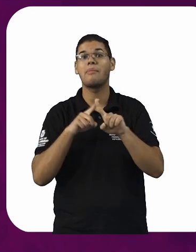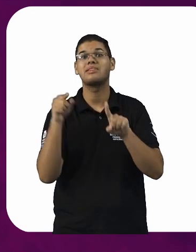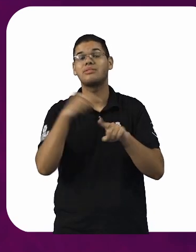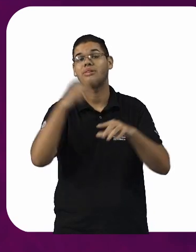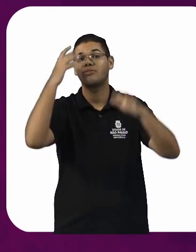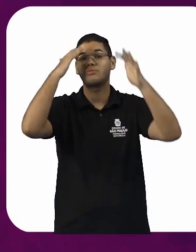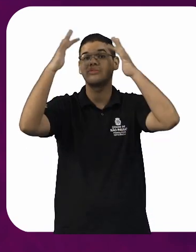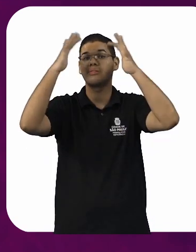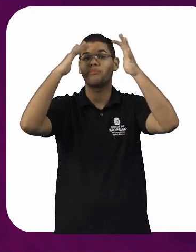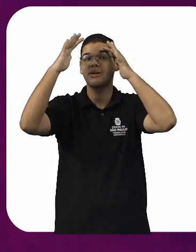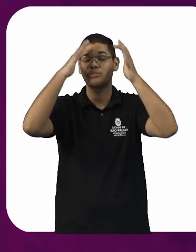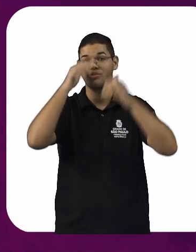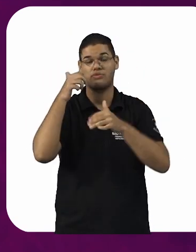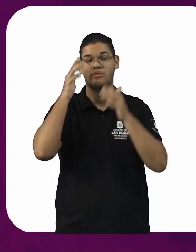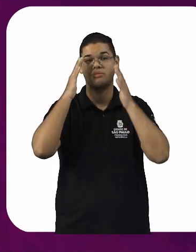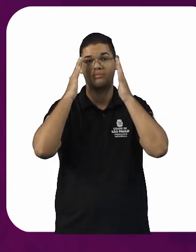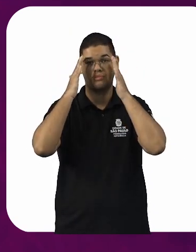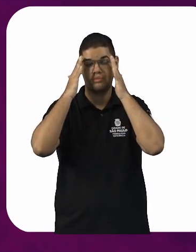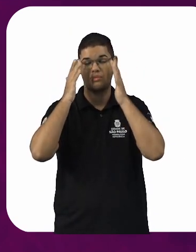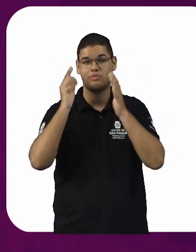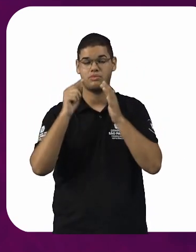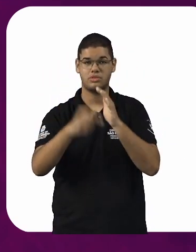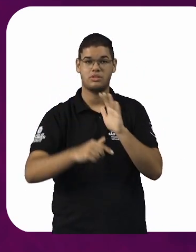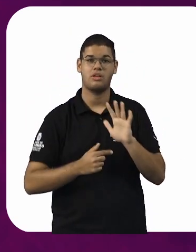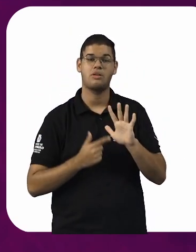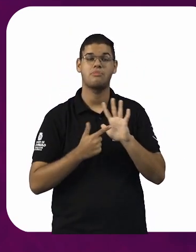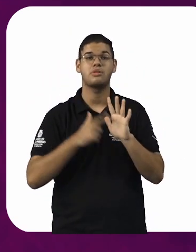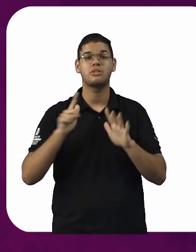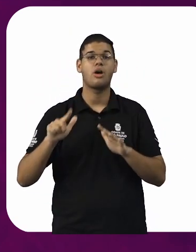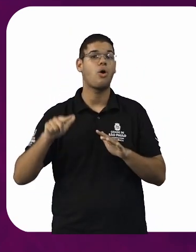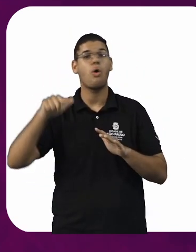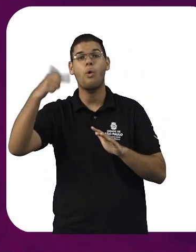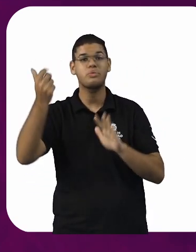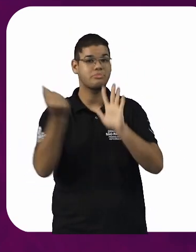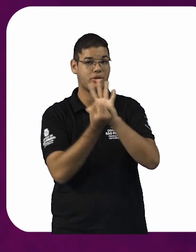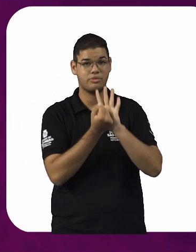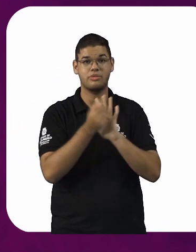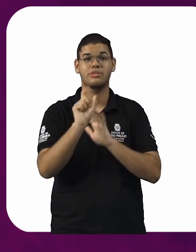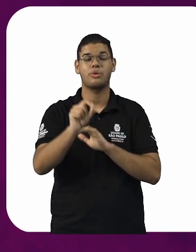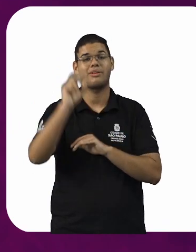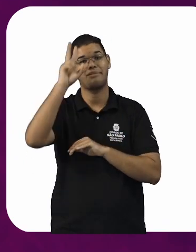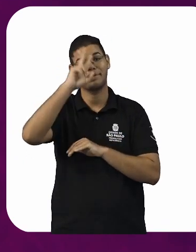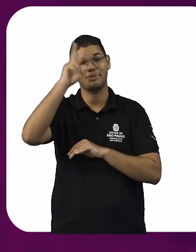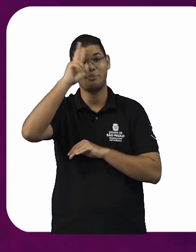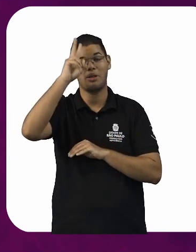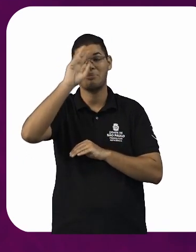quando você intersecciona outros marcadores que já são historicamente